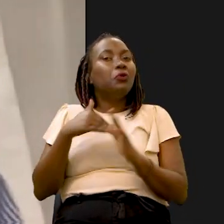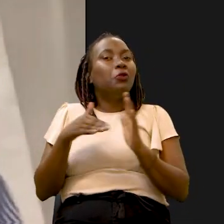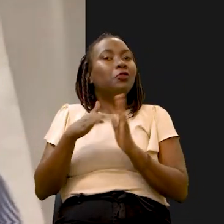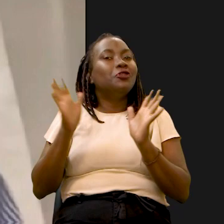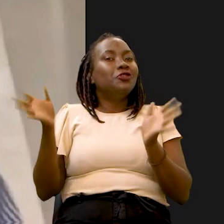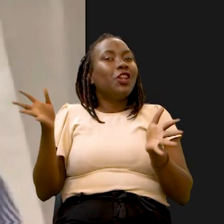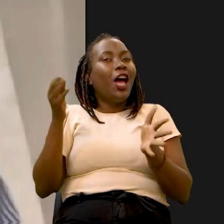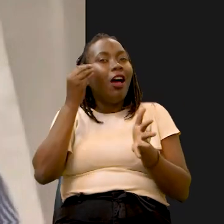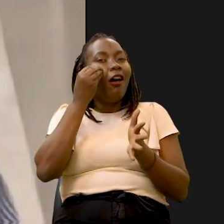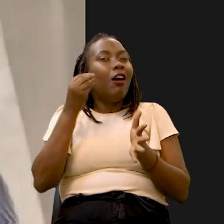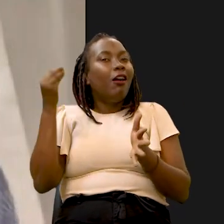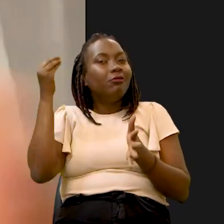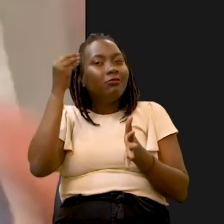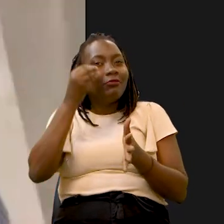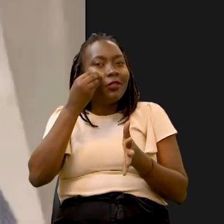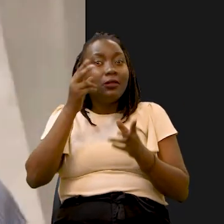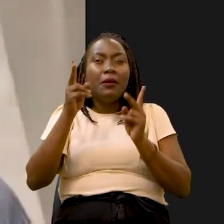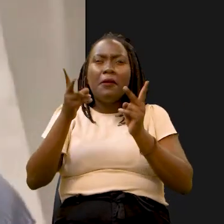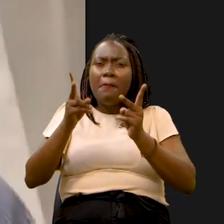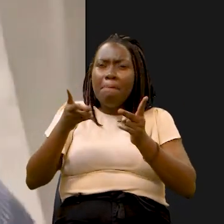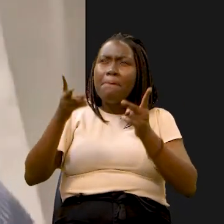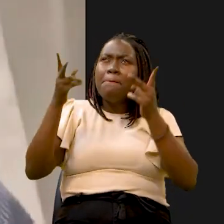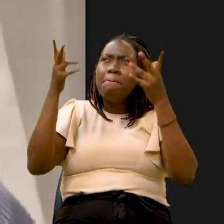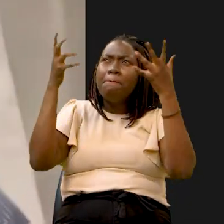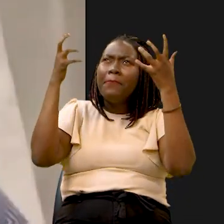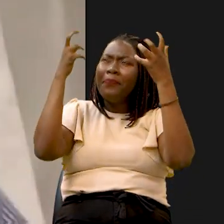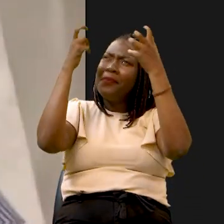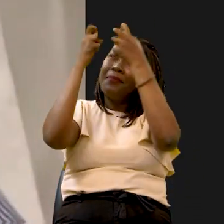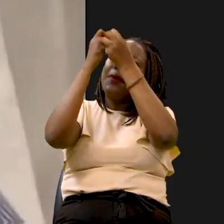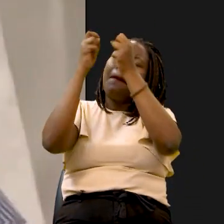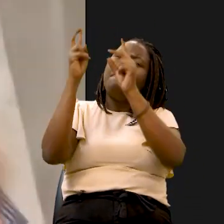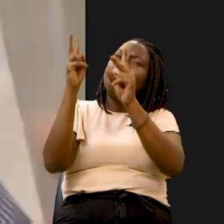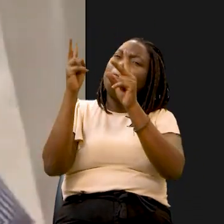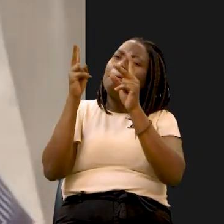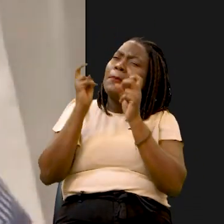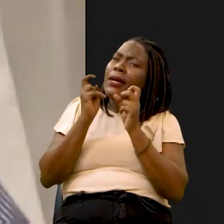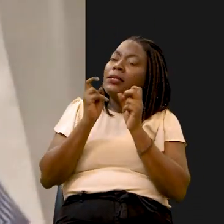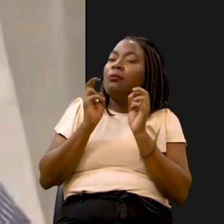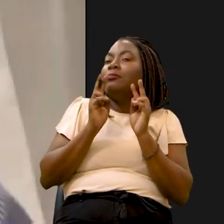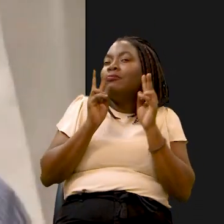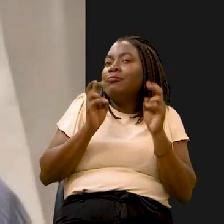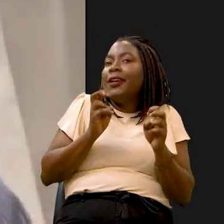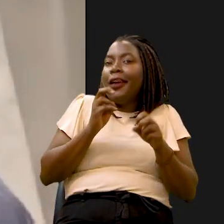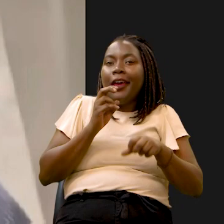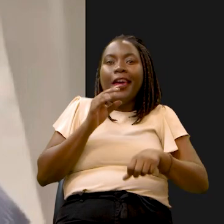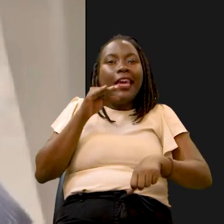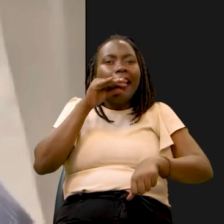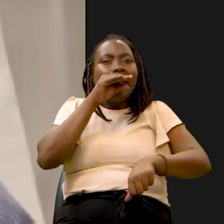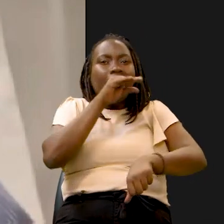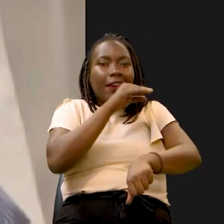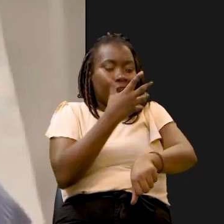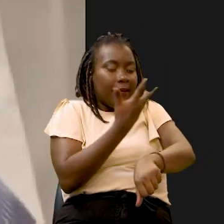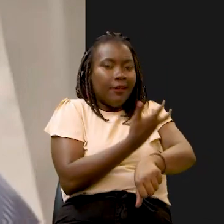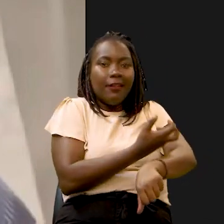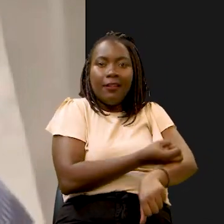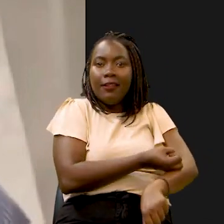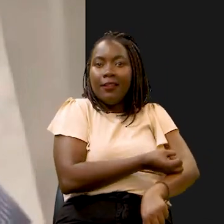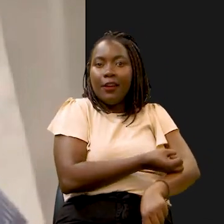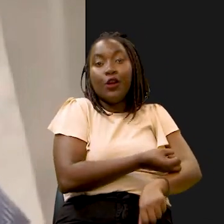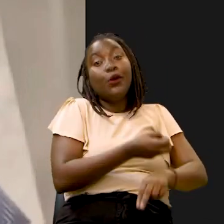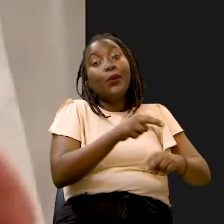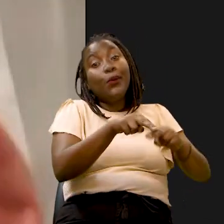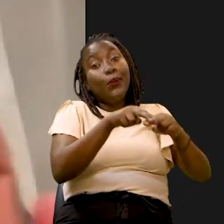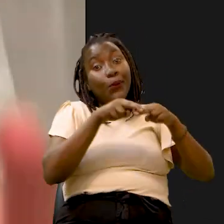já teve a experiência de, mesmo num dia nublado, perceber que, entre aspas, se queimou, né?